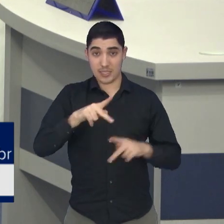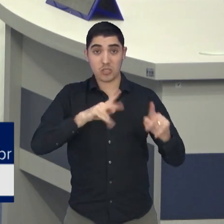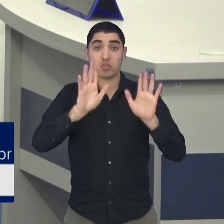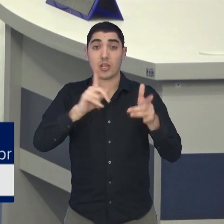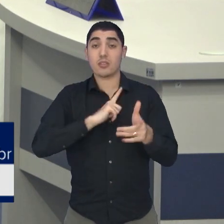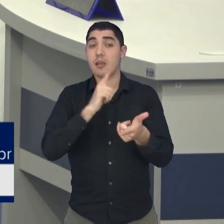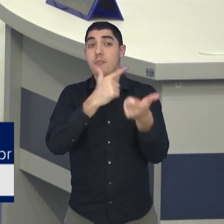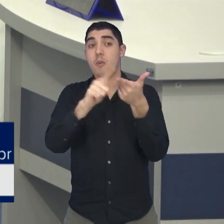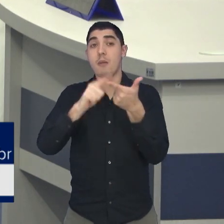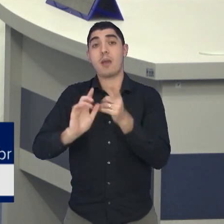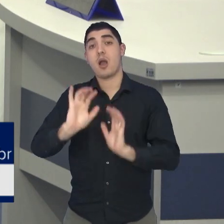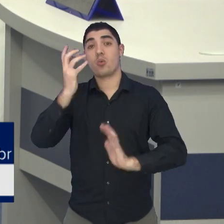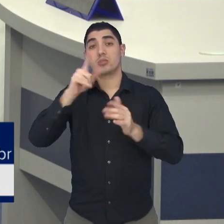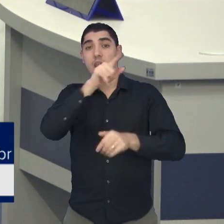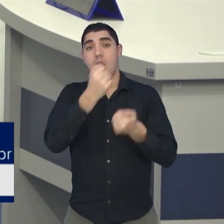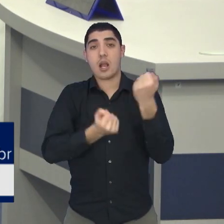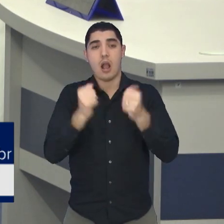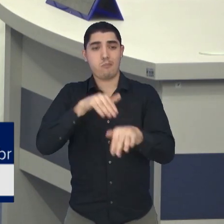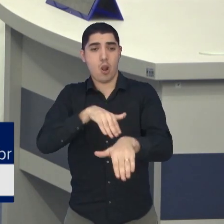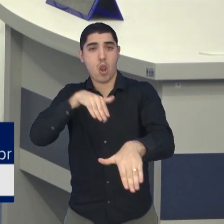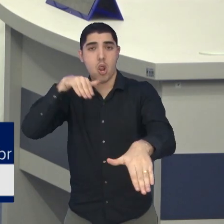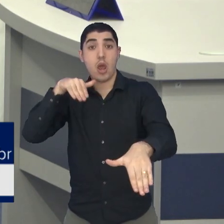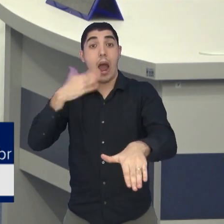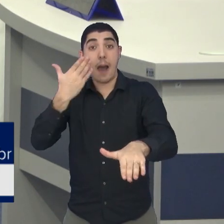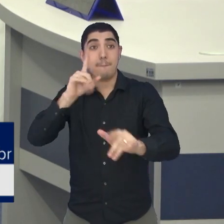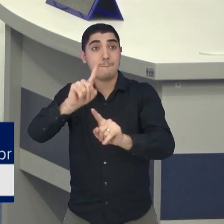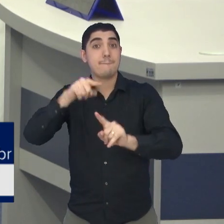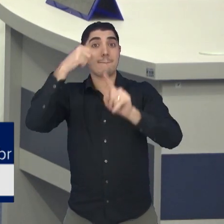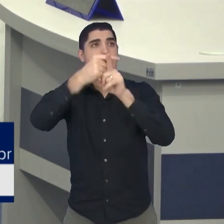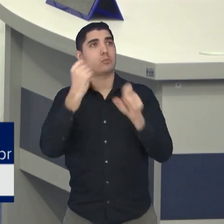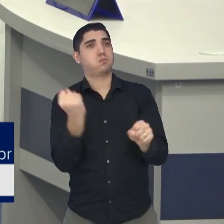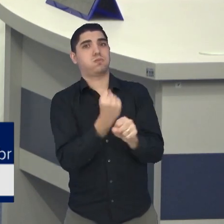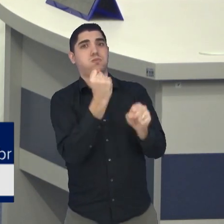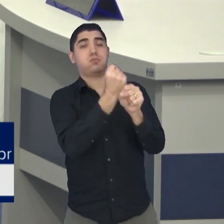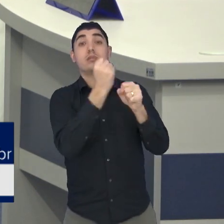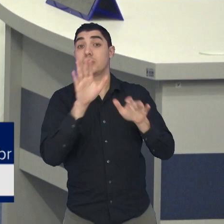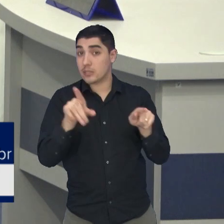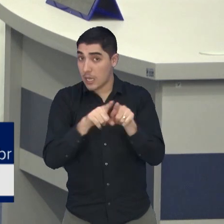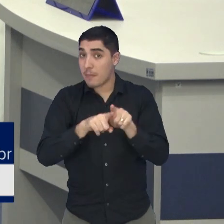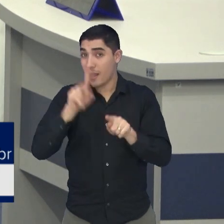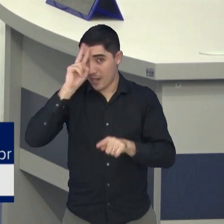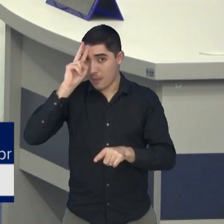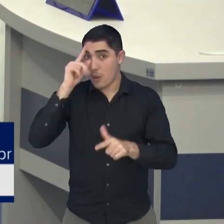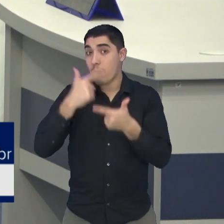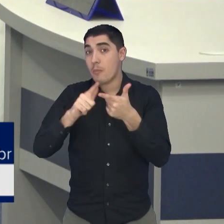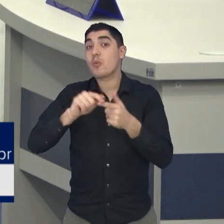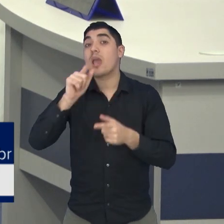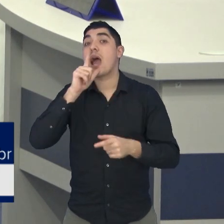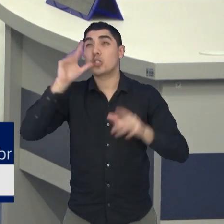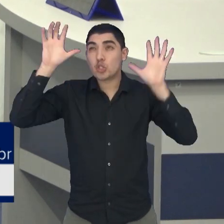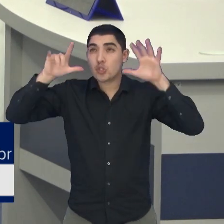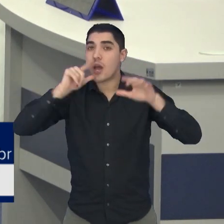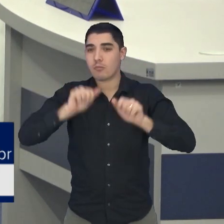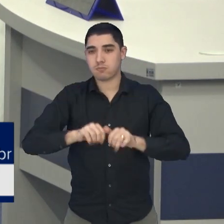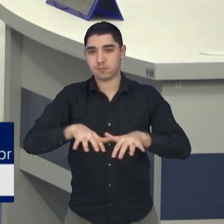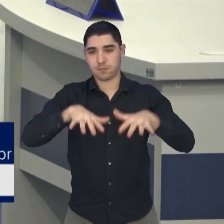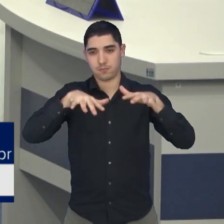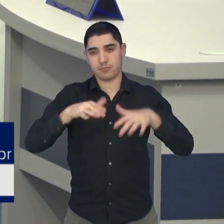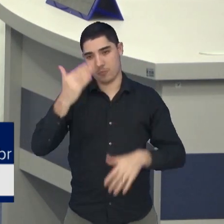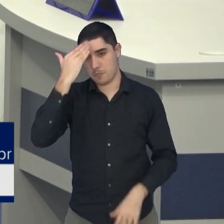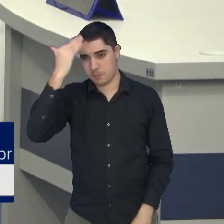colocar mais gente para morar, né? Fora o problema das enchentes, que eu já disse aí na tribuna. Obrigado pela